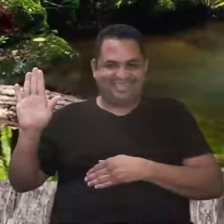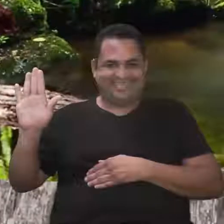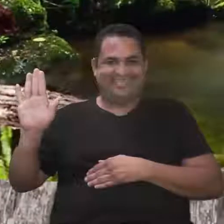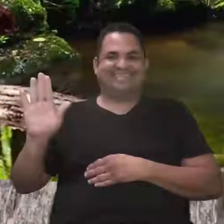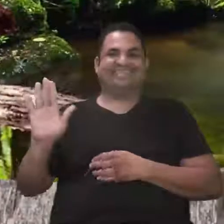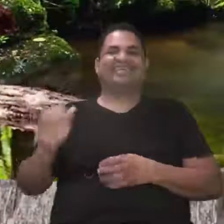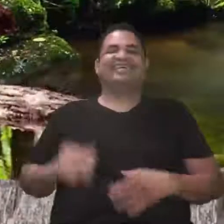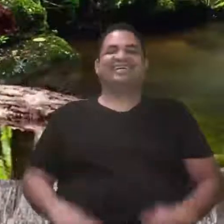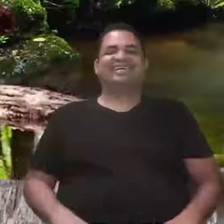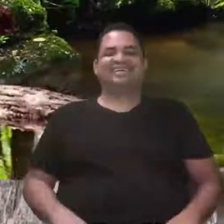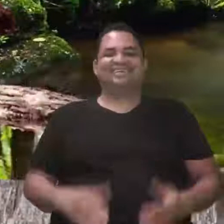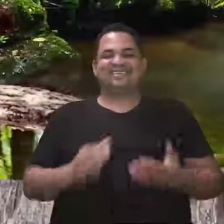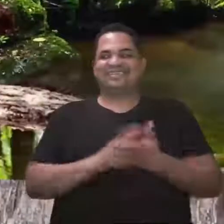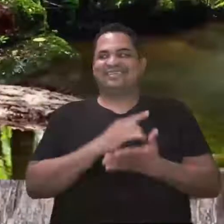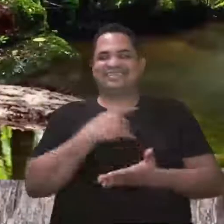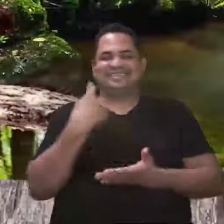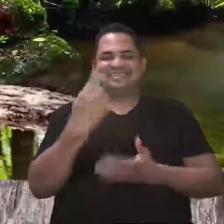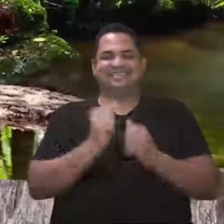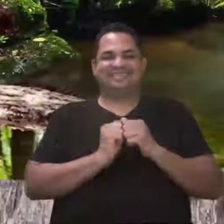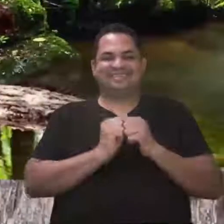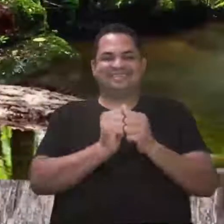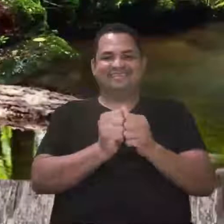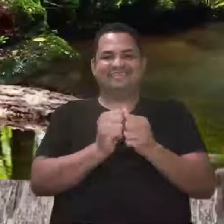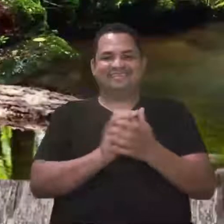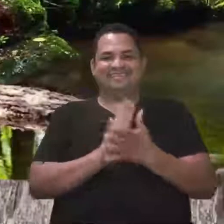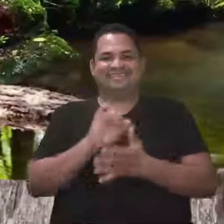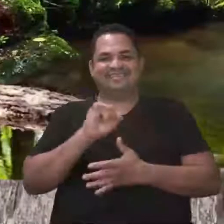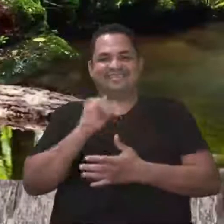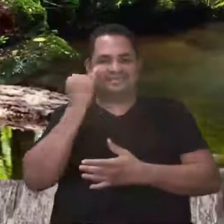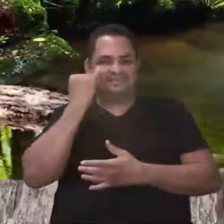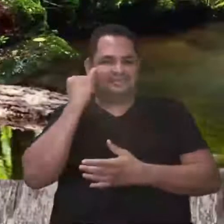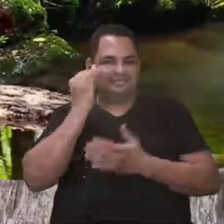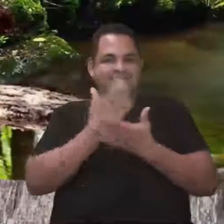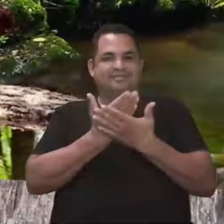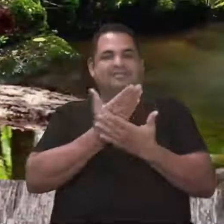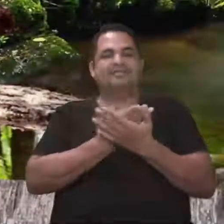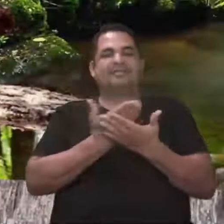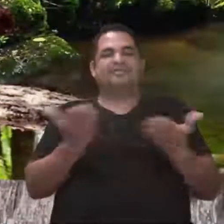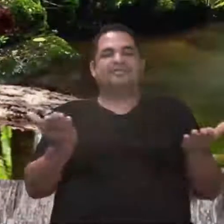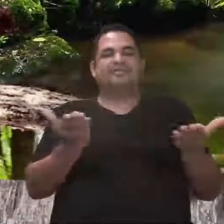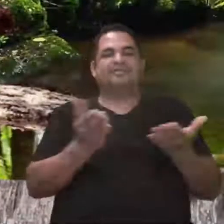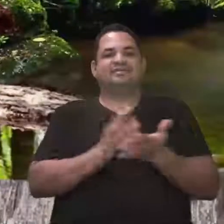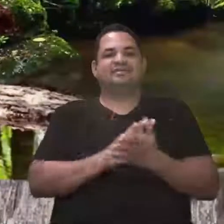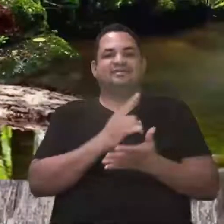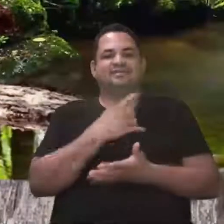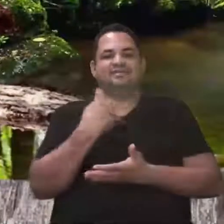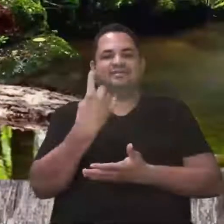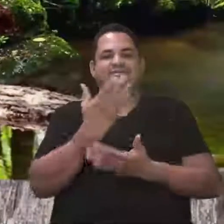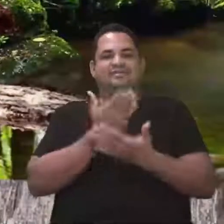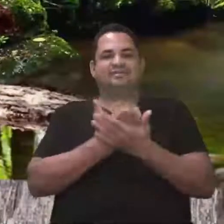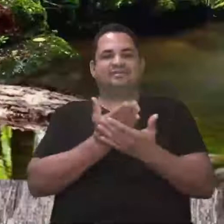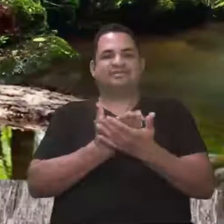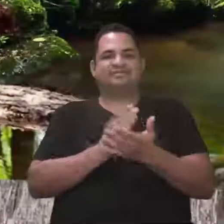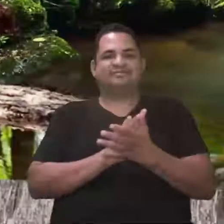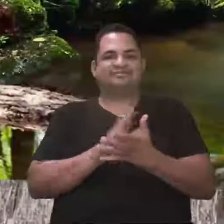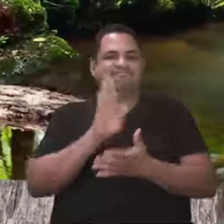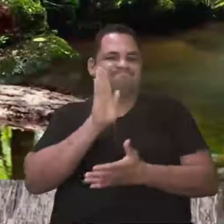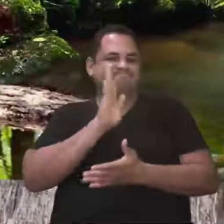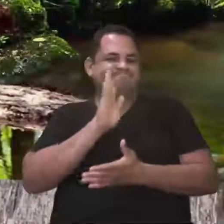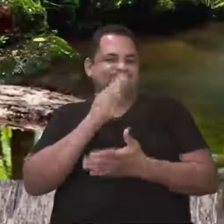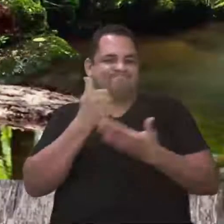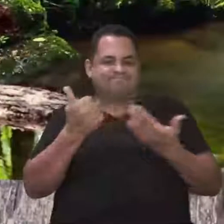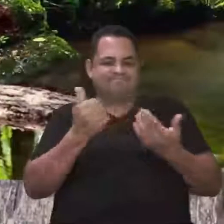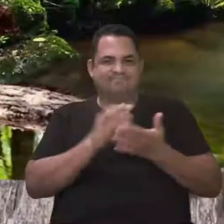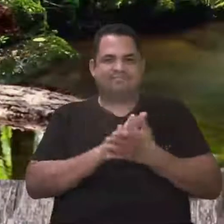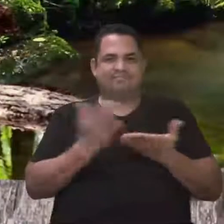aí, nós vamos juntos, Somil e eu, para essa aula, galera, e a nossa aula de hoje é Top das